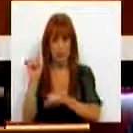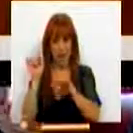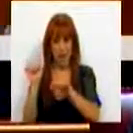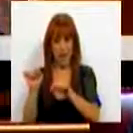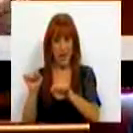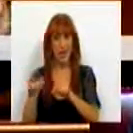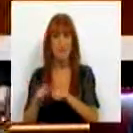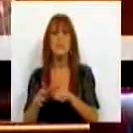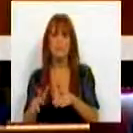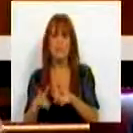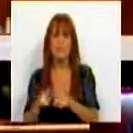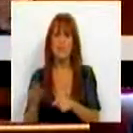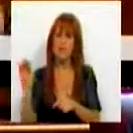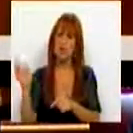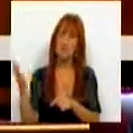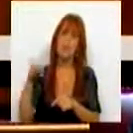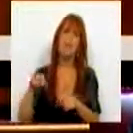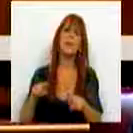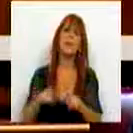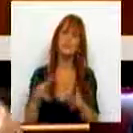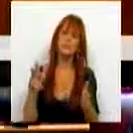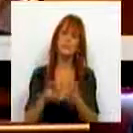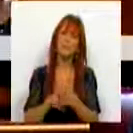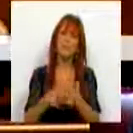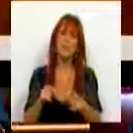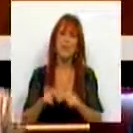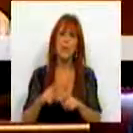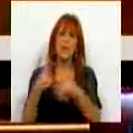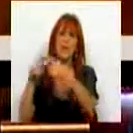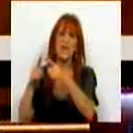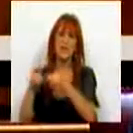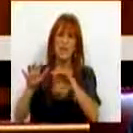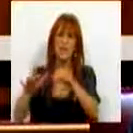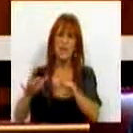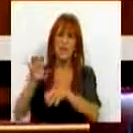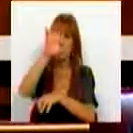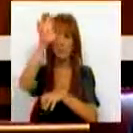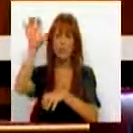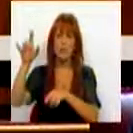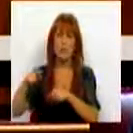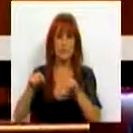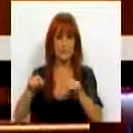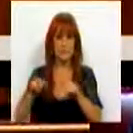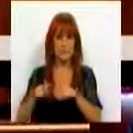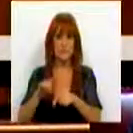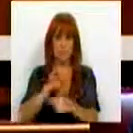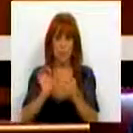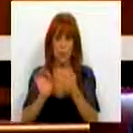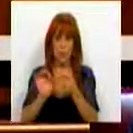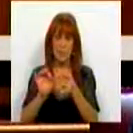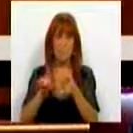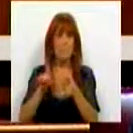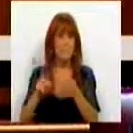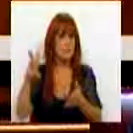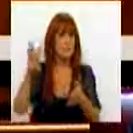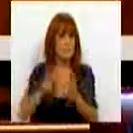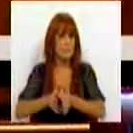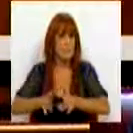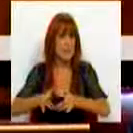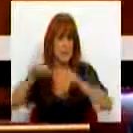sim, terão que ser chamados a ser ratificados pelos diferentes Parlamentos Nacionais e nessa componente terá de ser